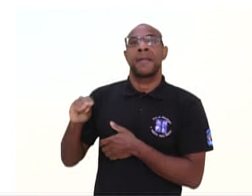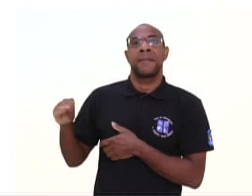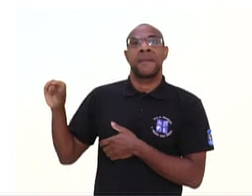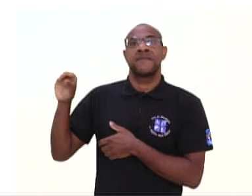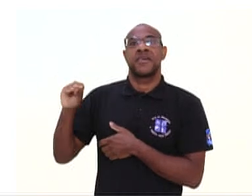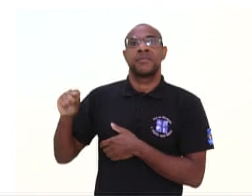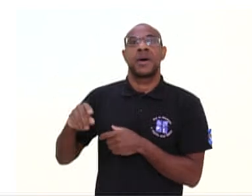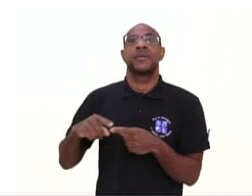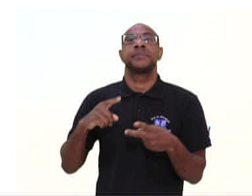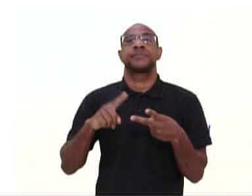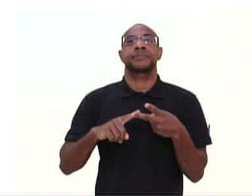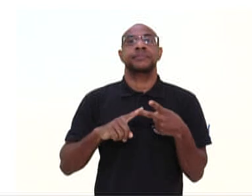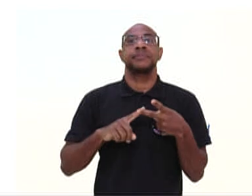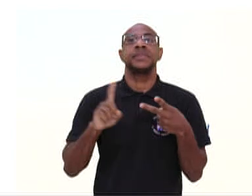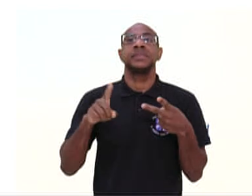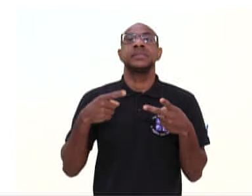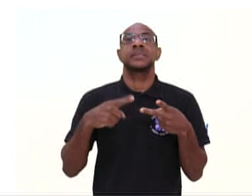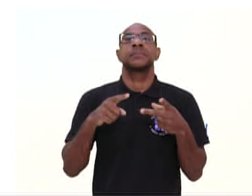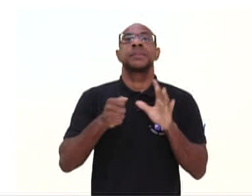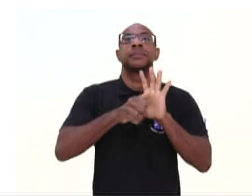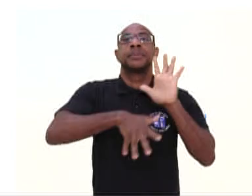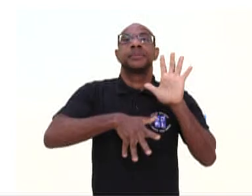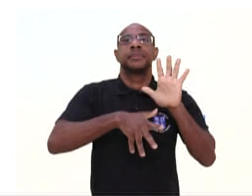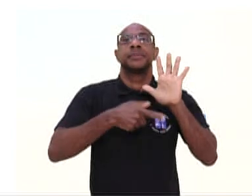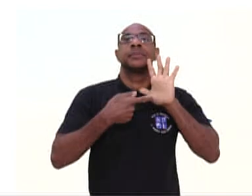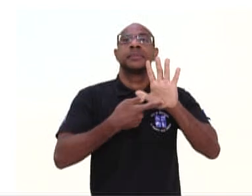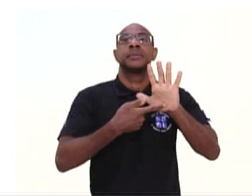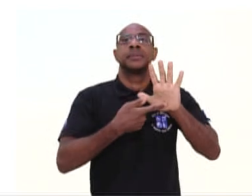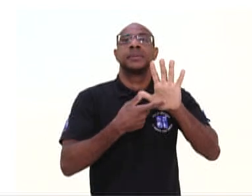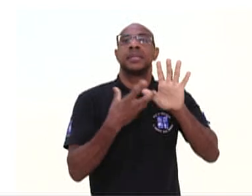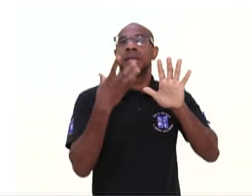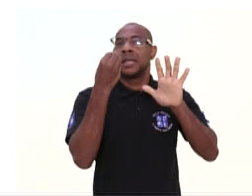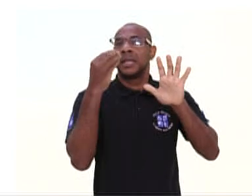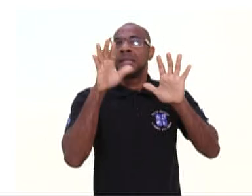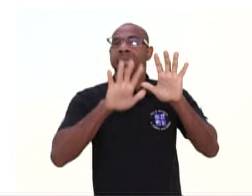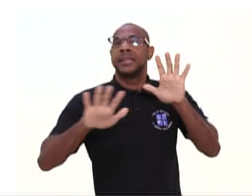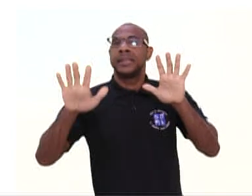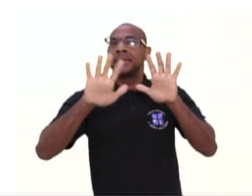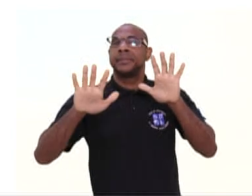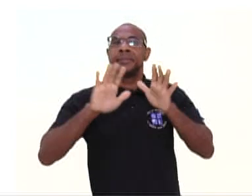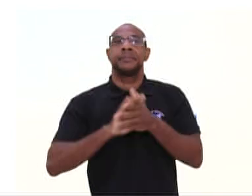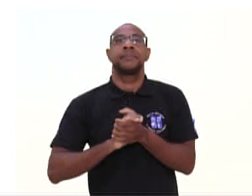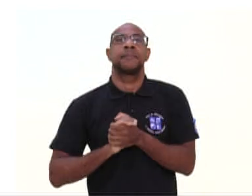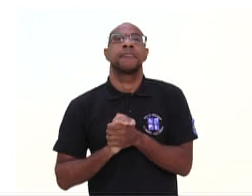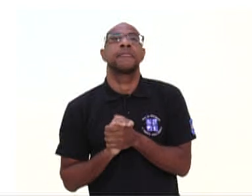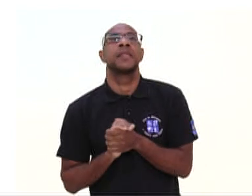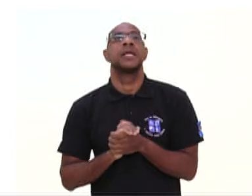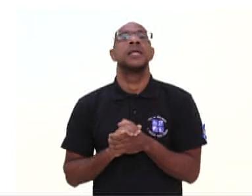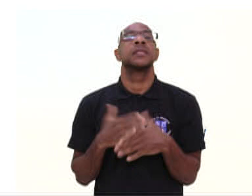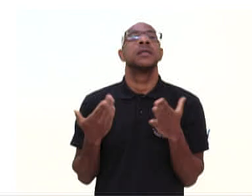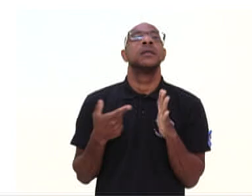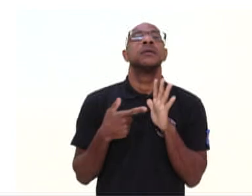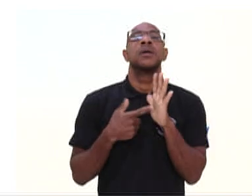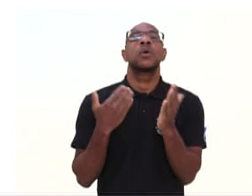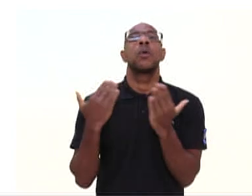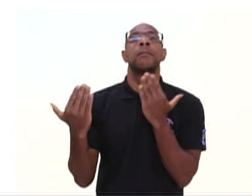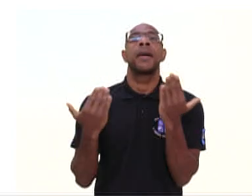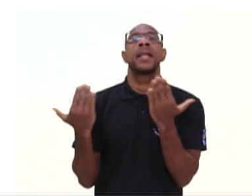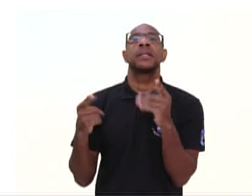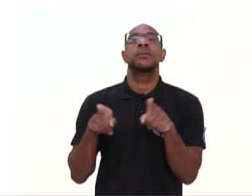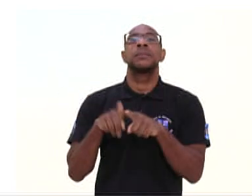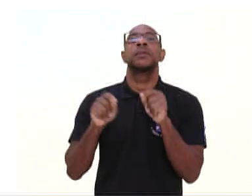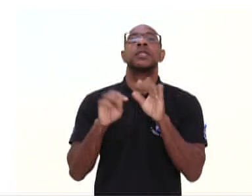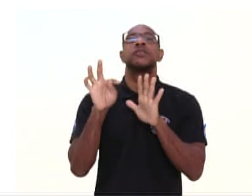circulam diariamente. Segundo, vamos fazer a comparação entre textos, reconhecendo suas